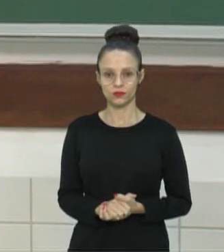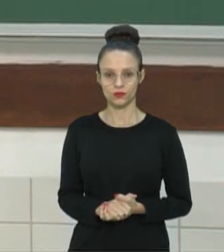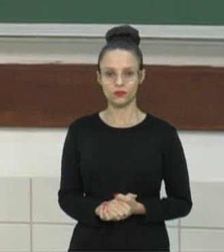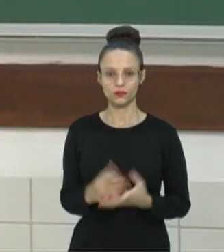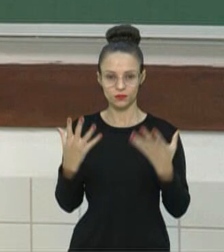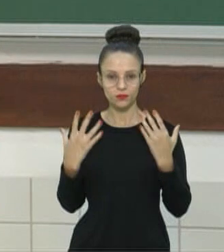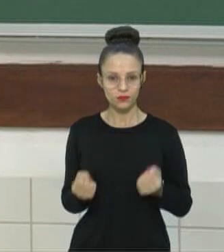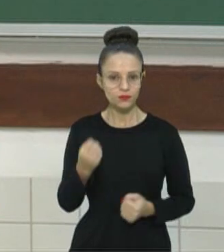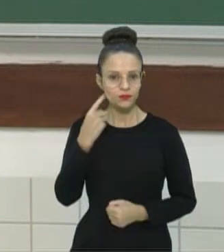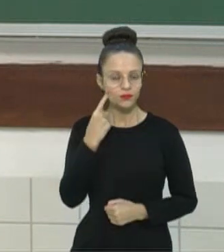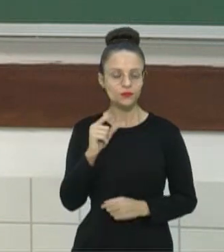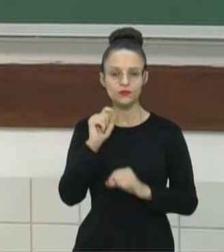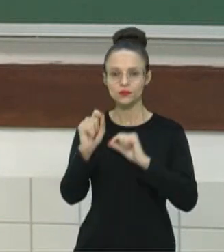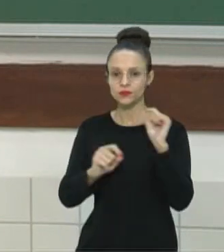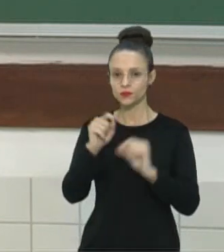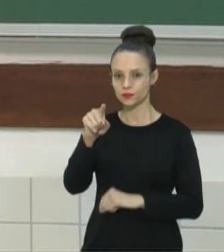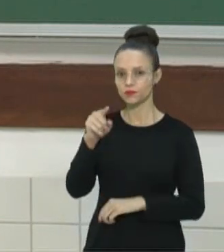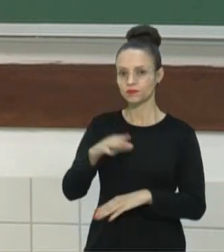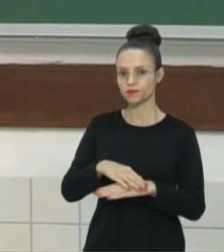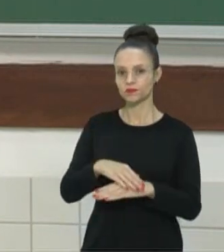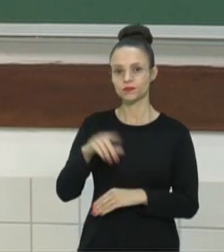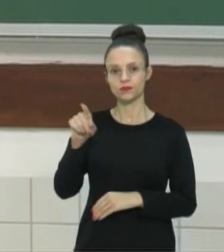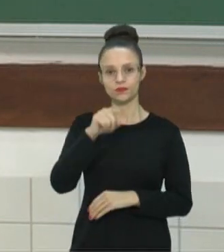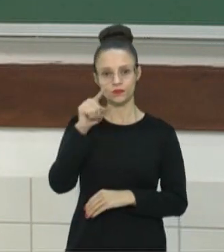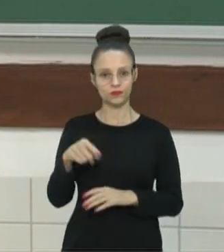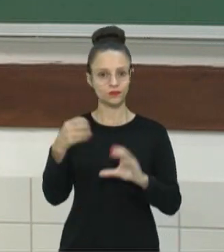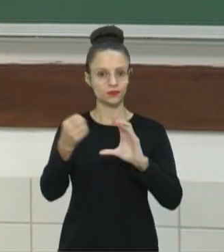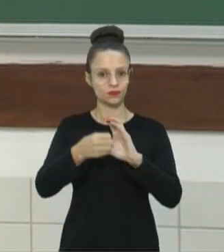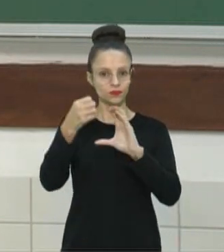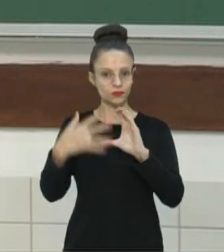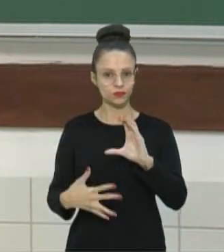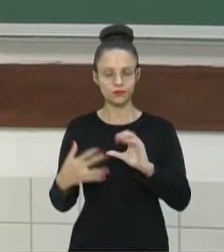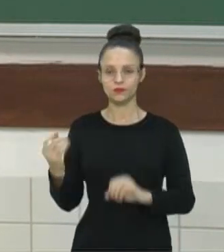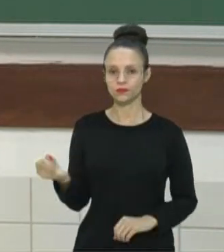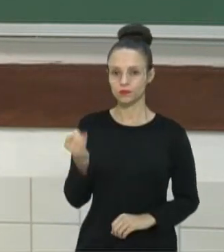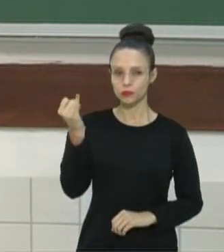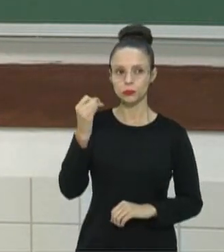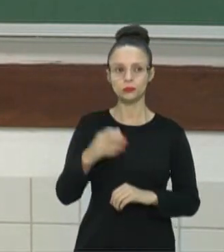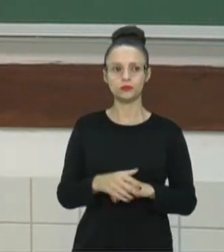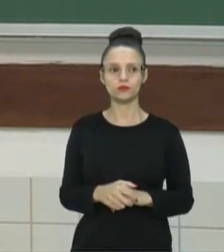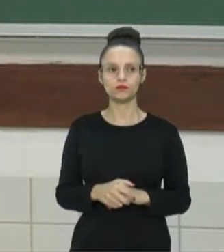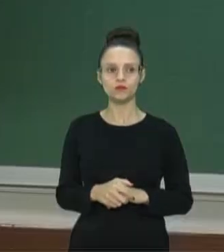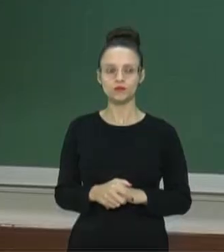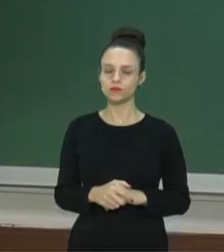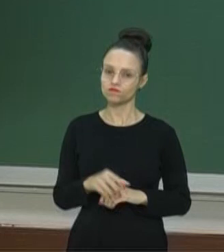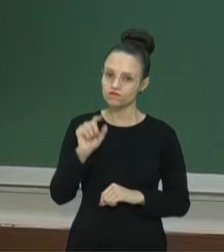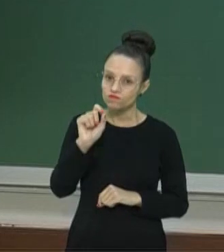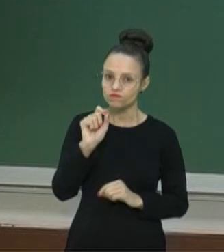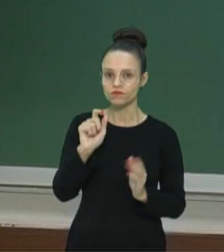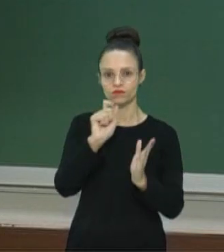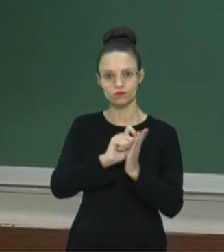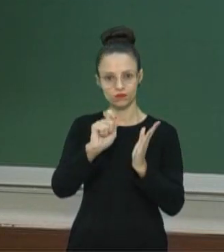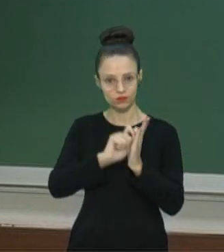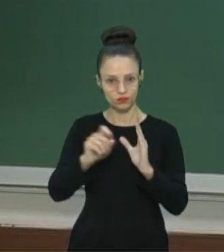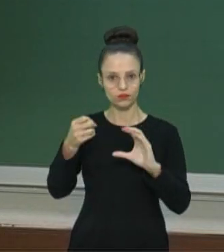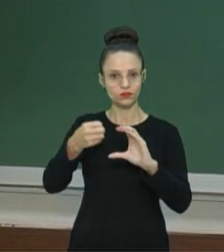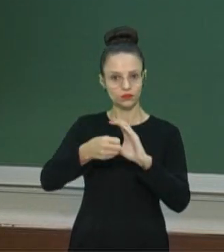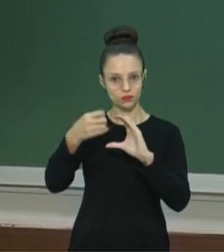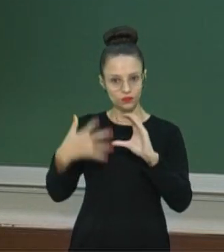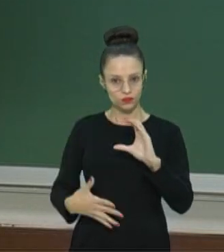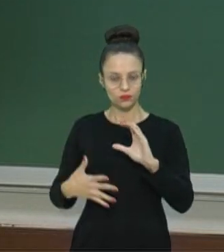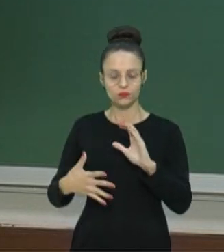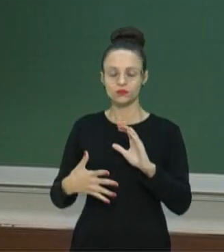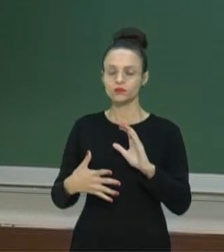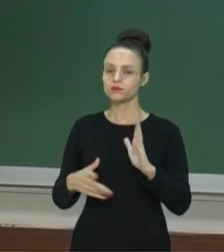Vamos lá ver o que você marcou em suas características importantes. Quem escreveu as características